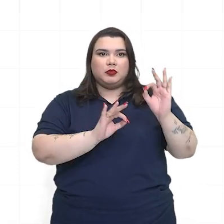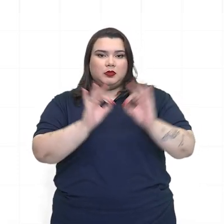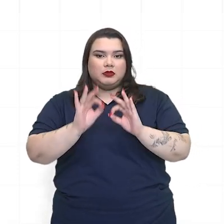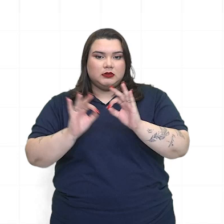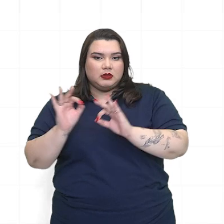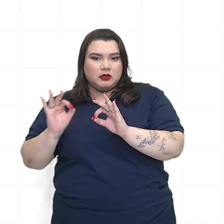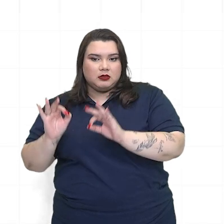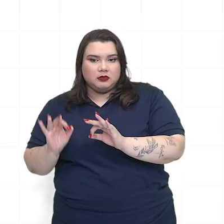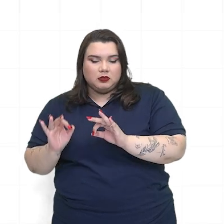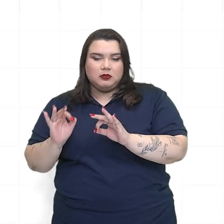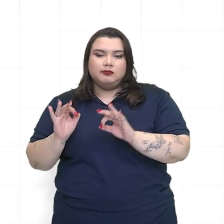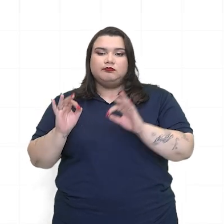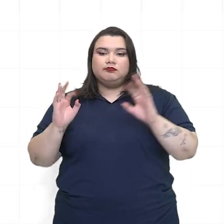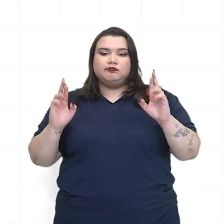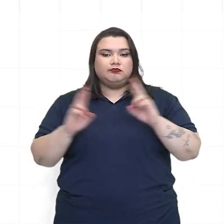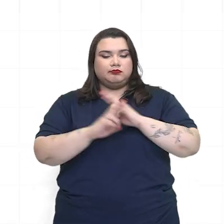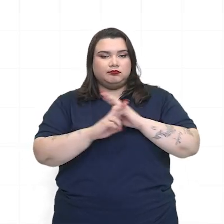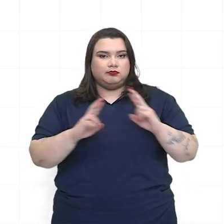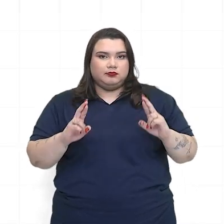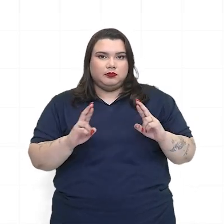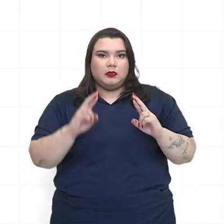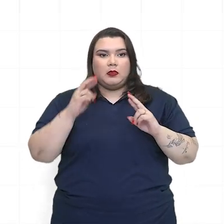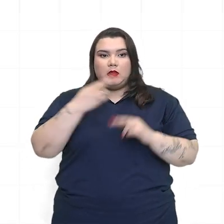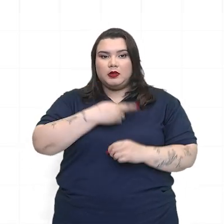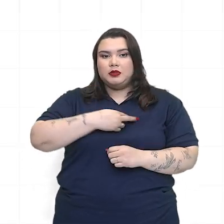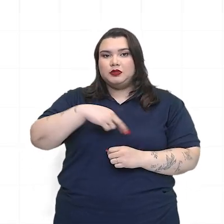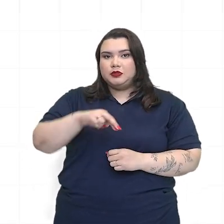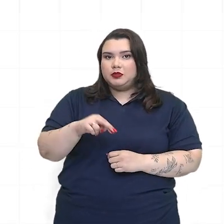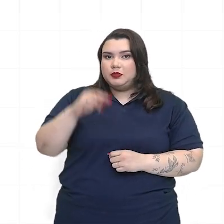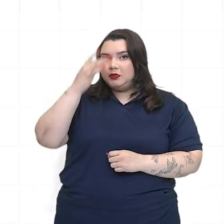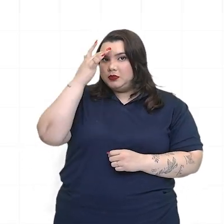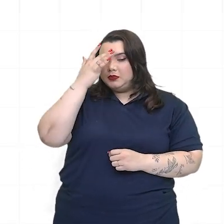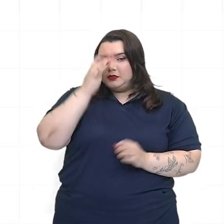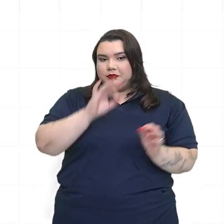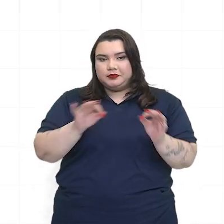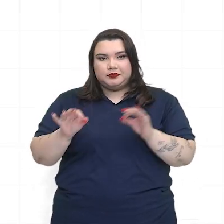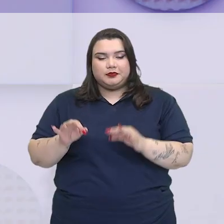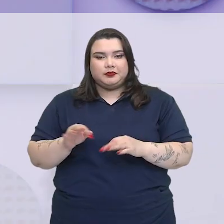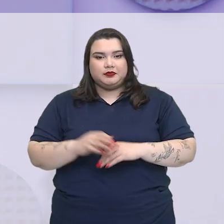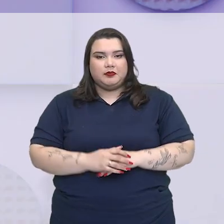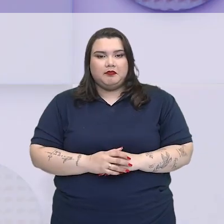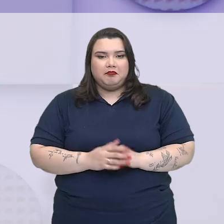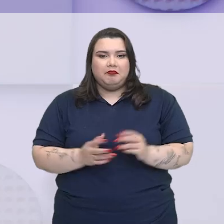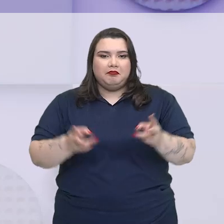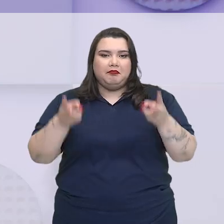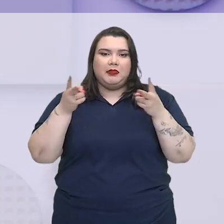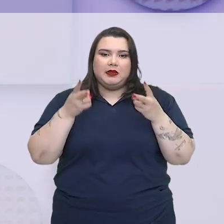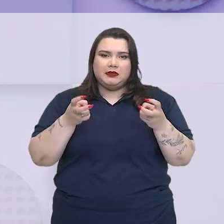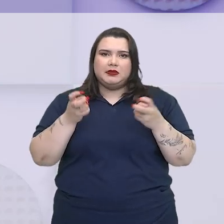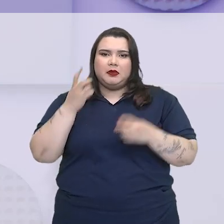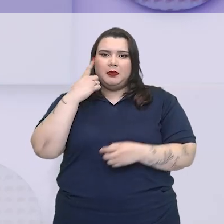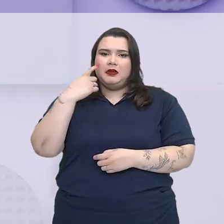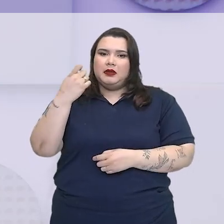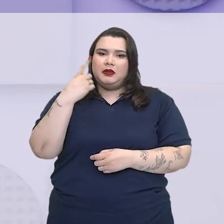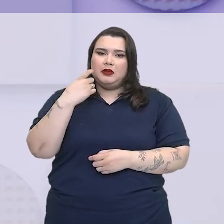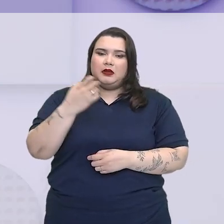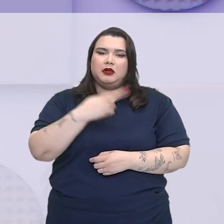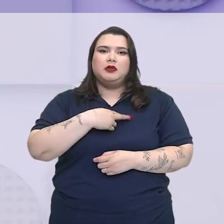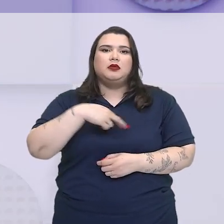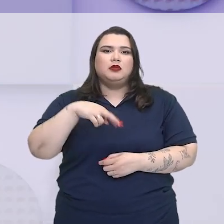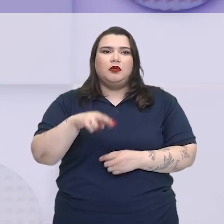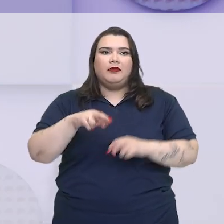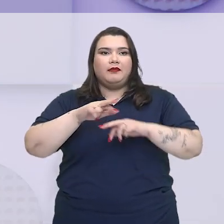criação, segundo o hinduísmo. Né? Olha que interessante como as